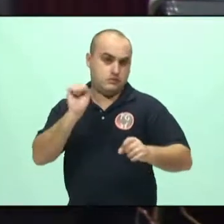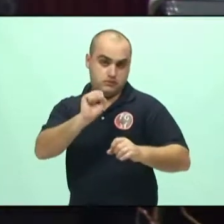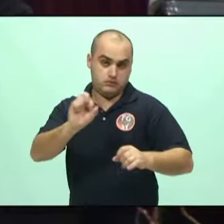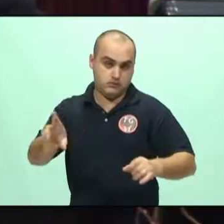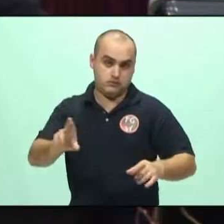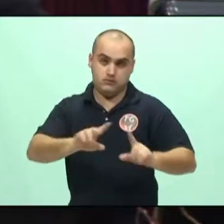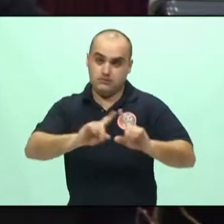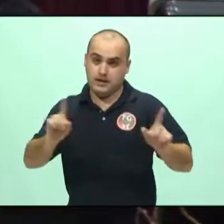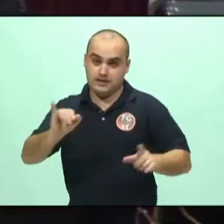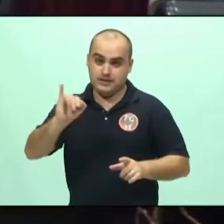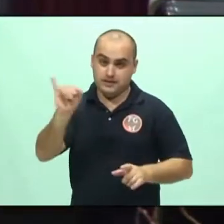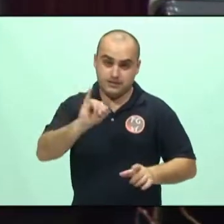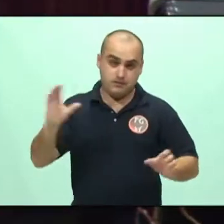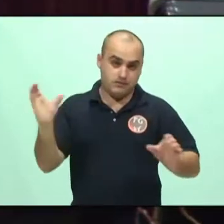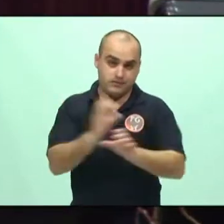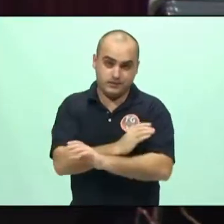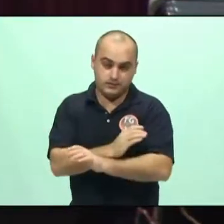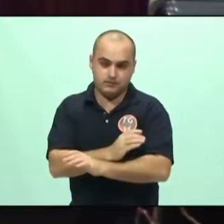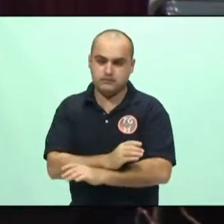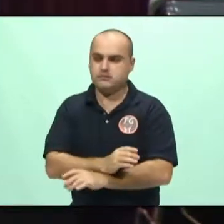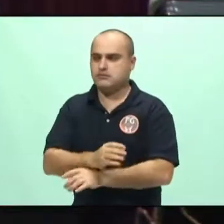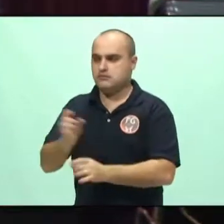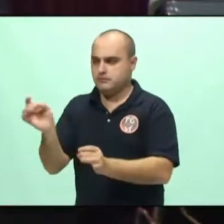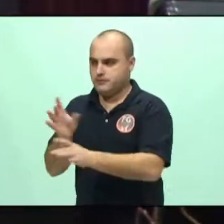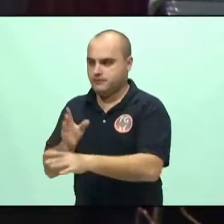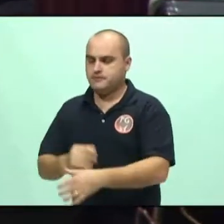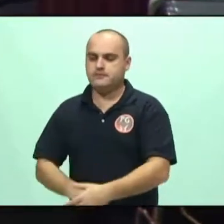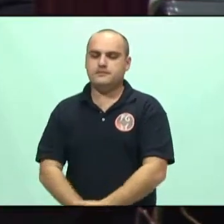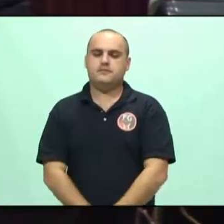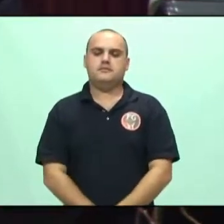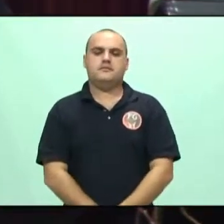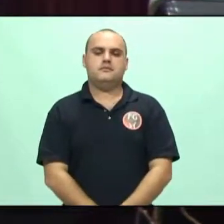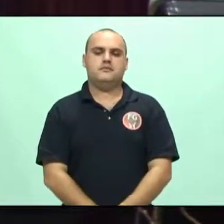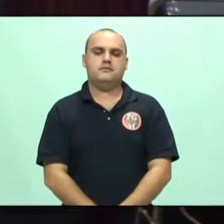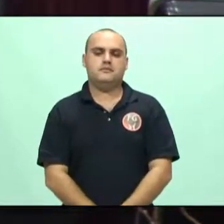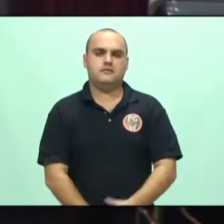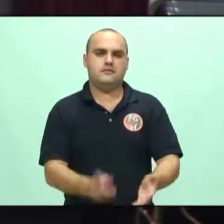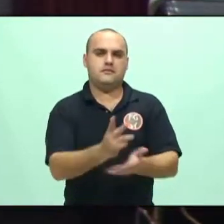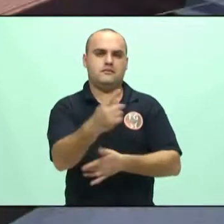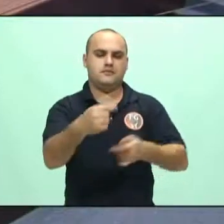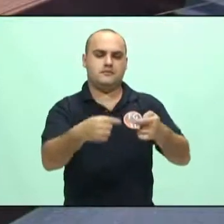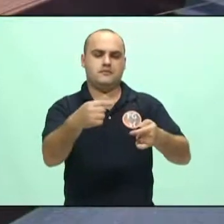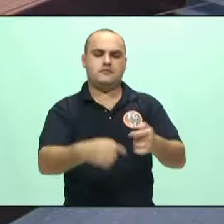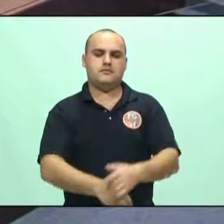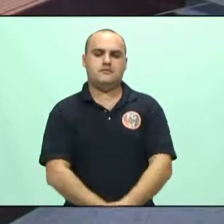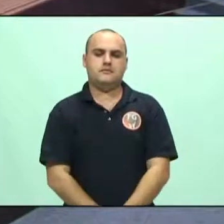Regina como a gente tá já aí todo era o que eu tinha continuação